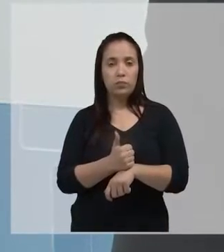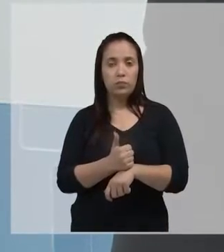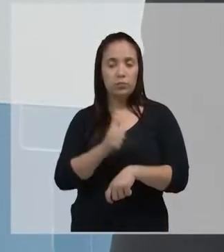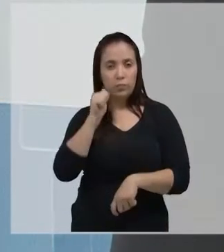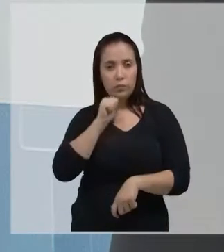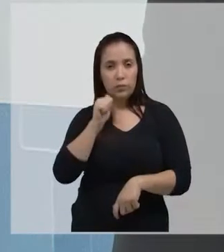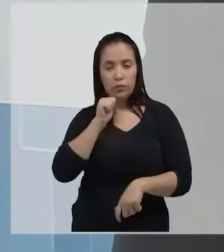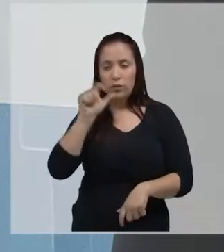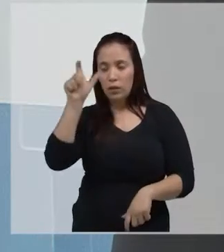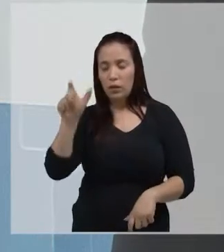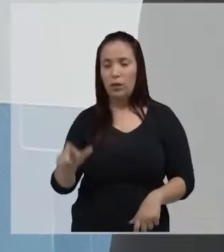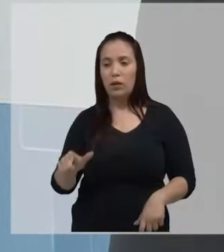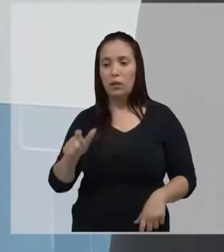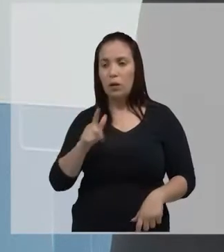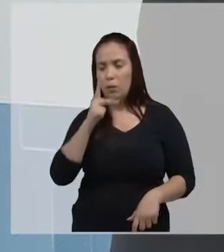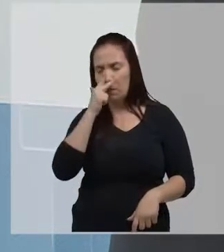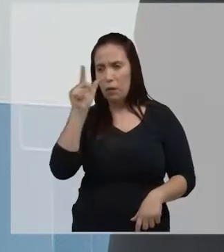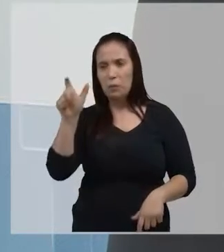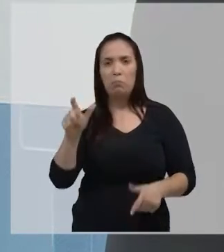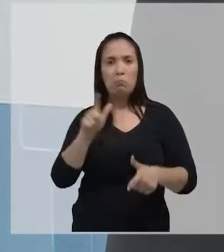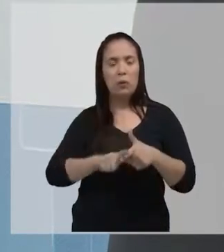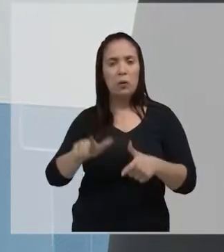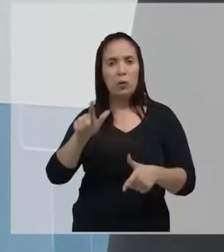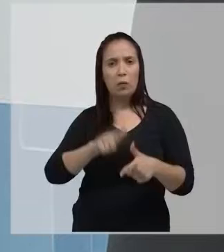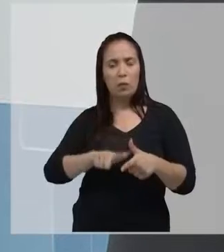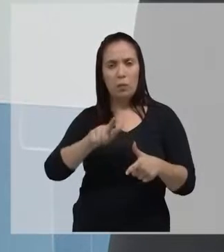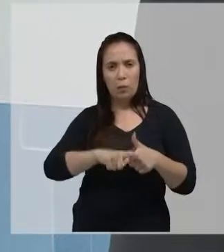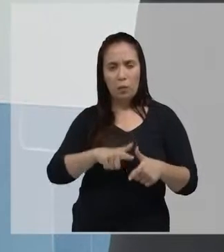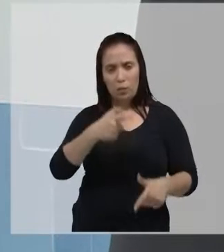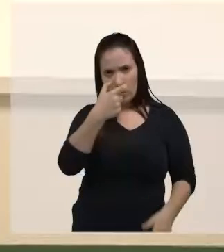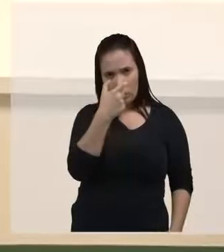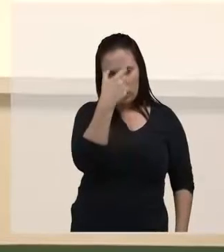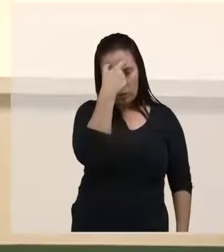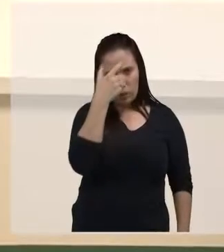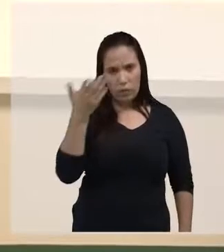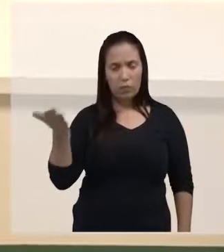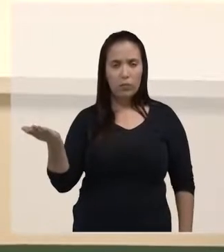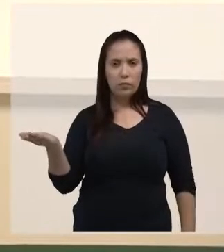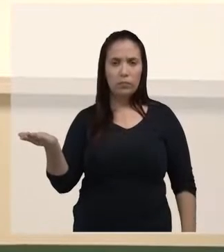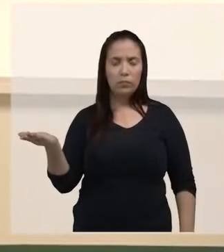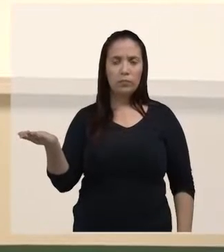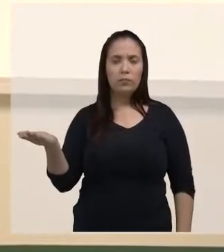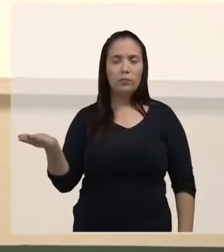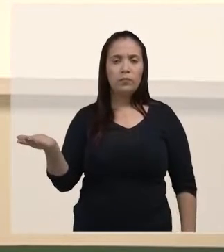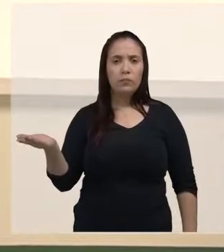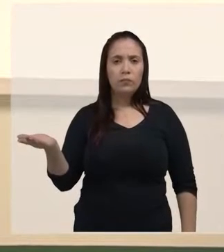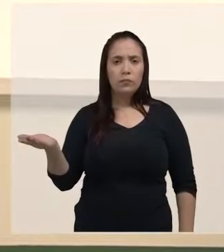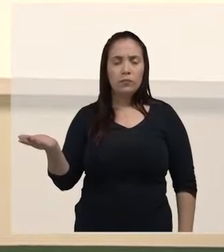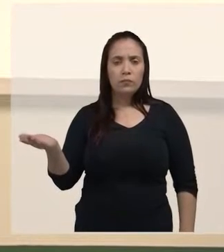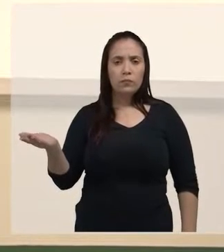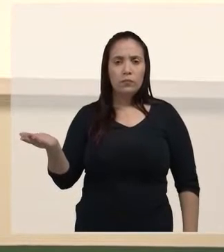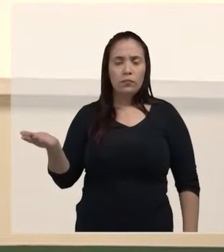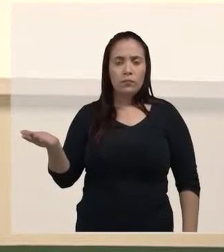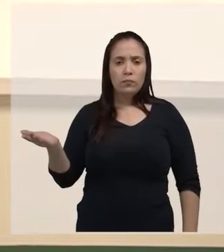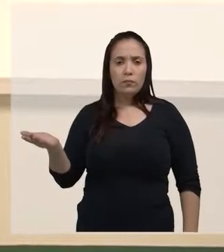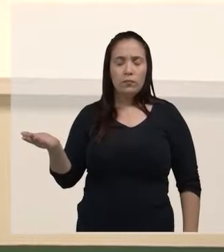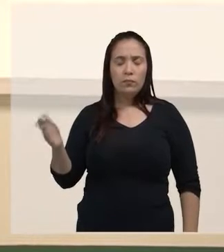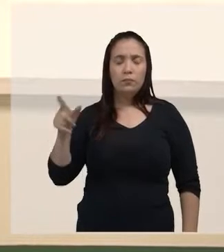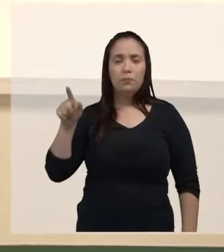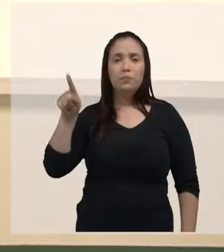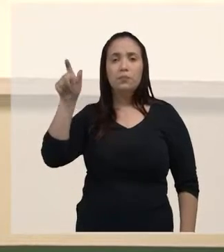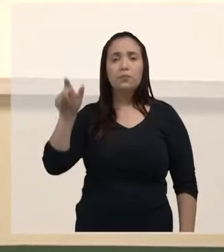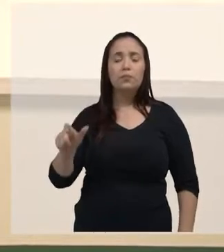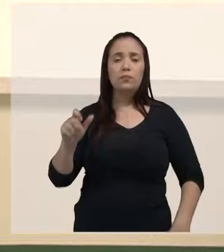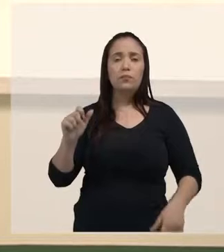ela tem um jeito de ser uma pessoa esquizofrênica, que é a Gleice Hoffmann. Né? Ele não tem... É um